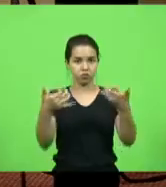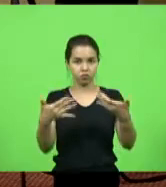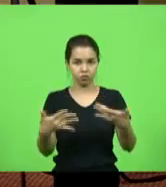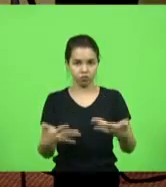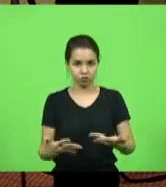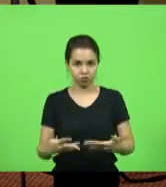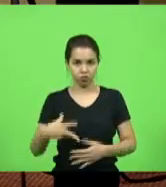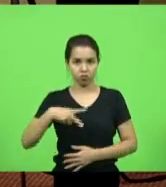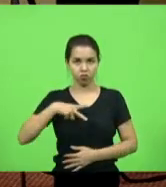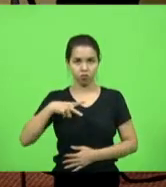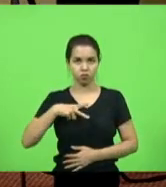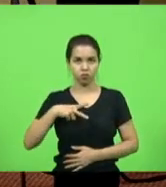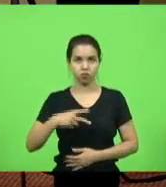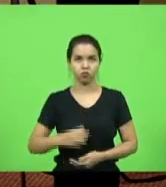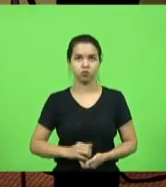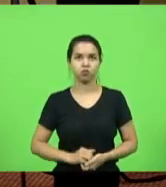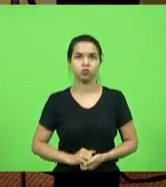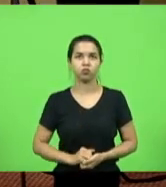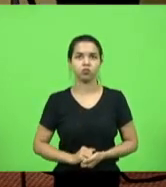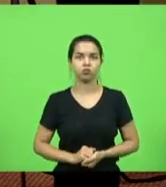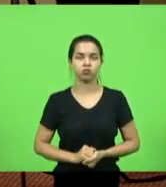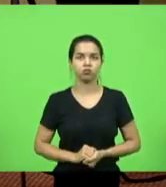explicações pessoais.